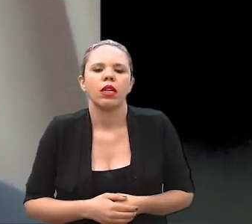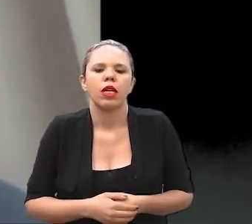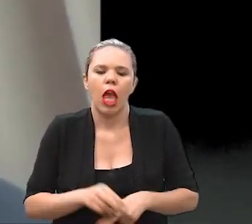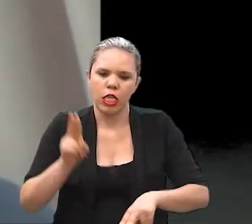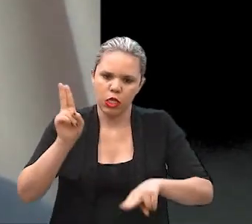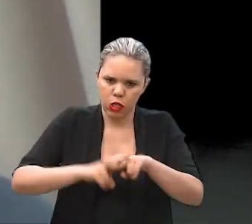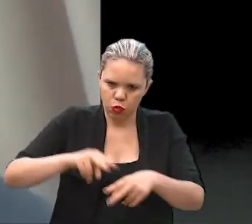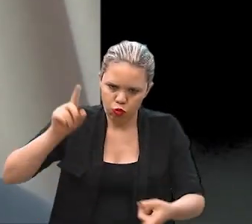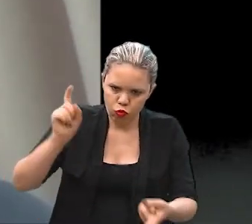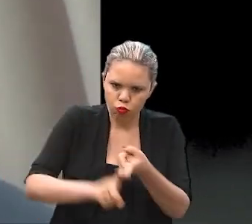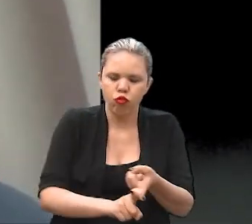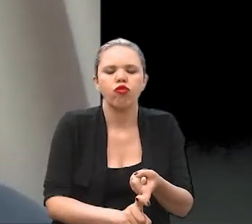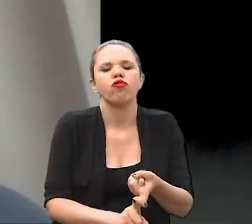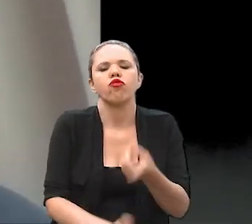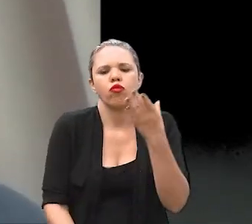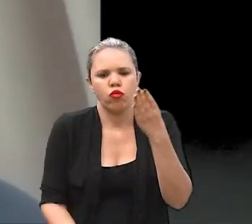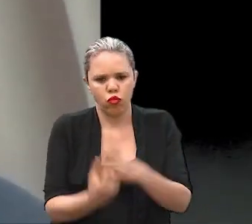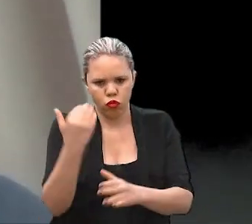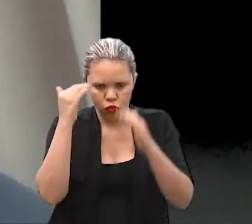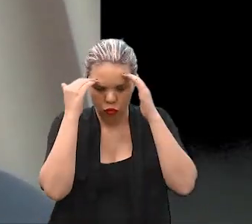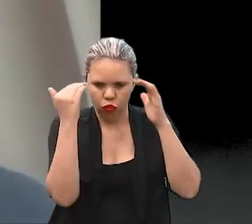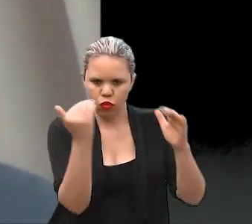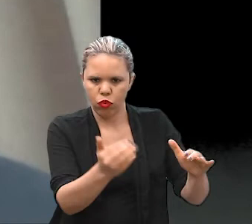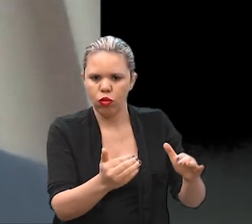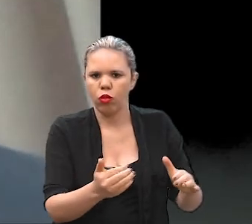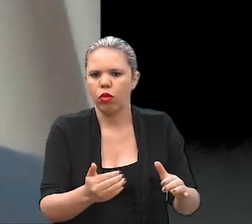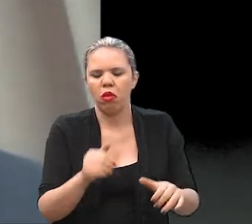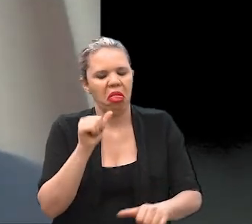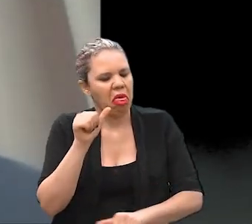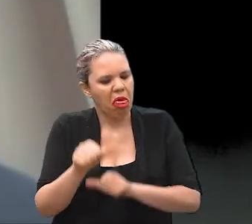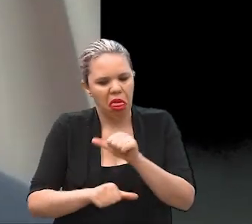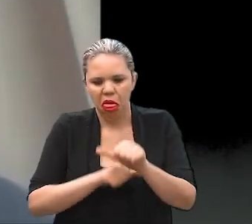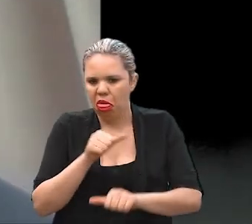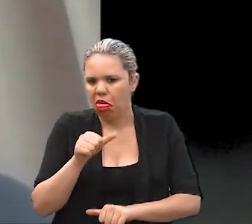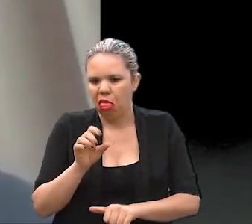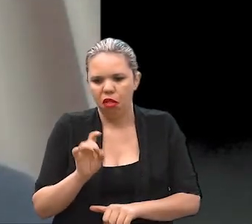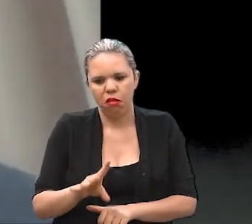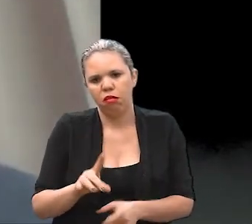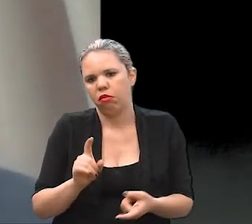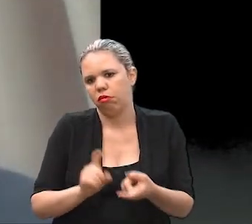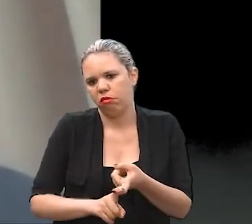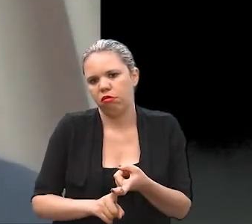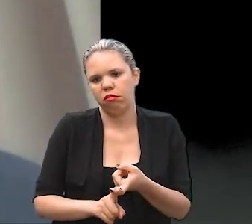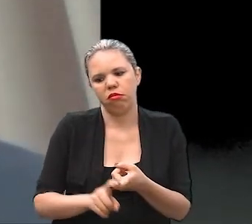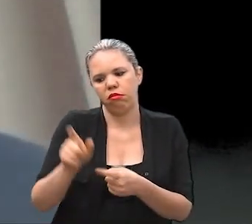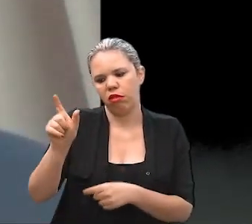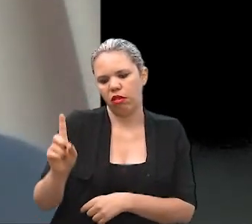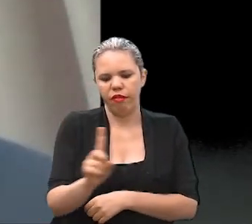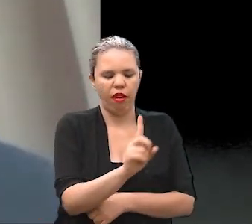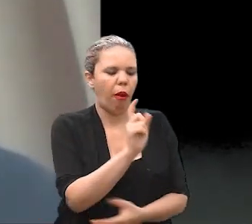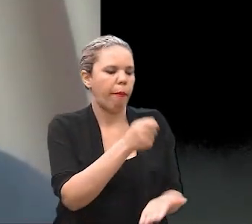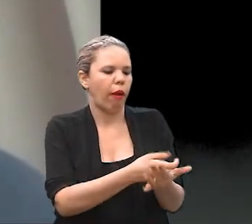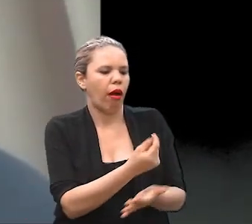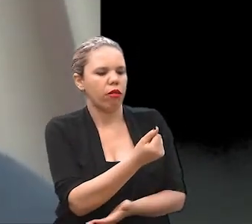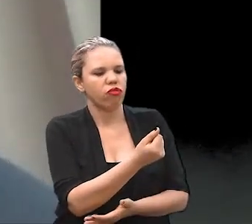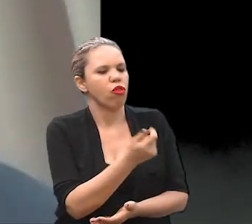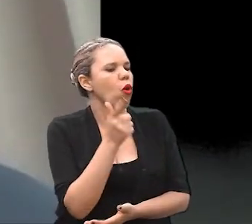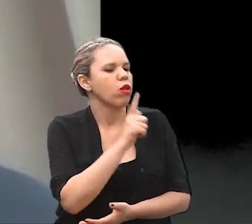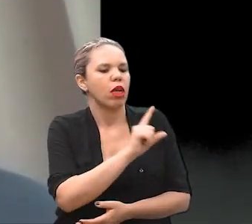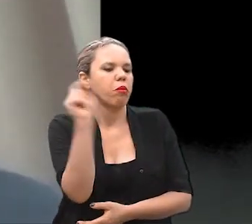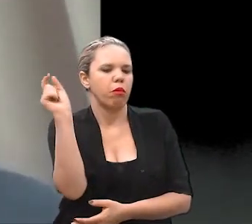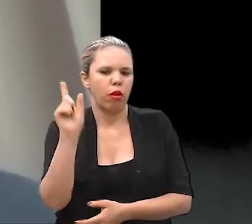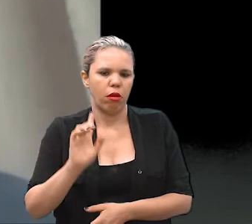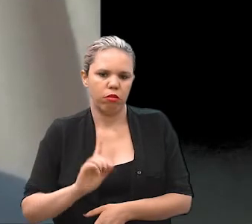punições elas sejam cumpridas, não sejam transformadas pura e simplesmente pessoa vai lá, paga um dinheirinho e consegue